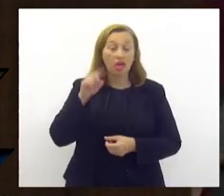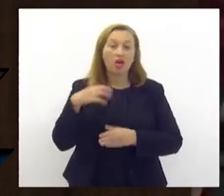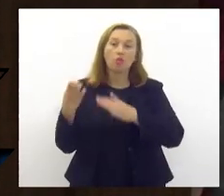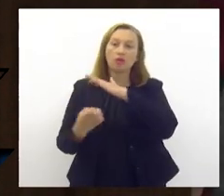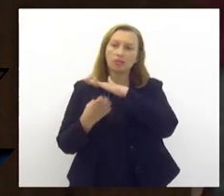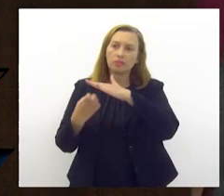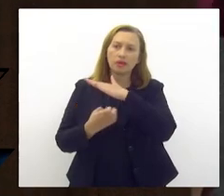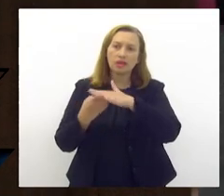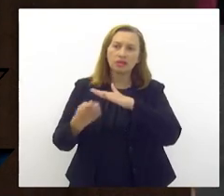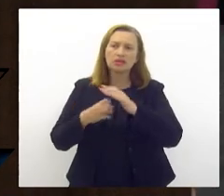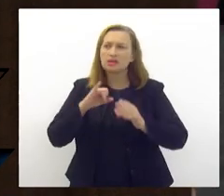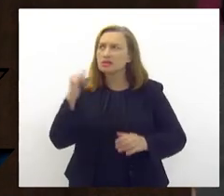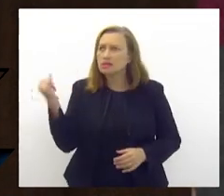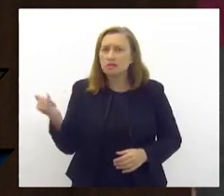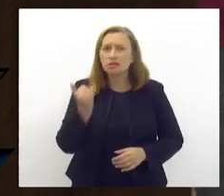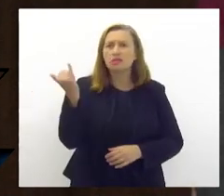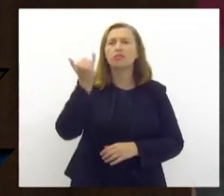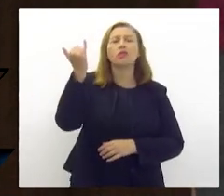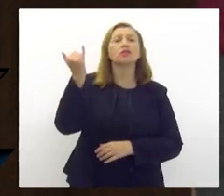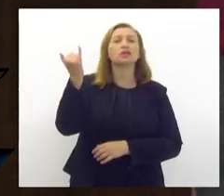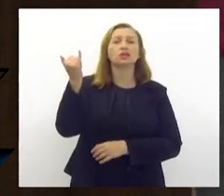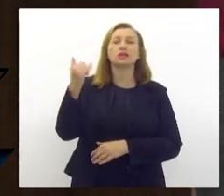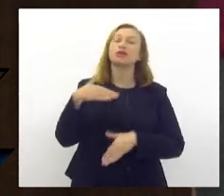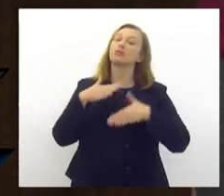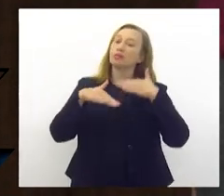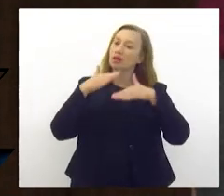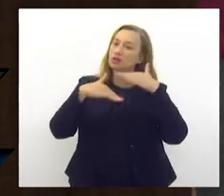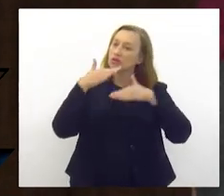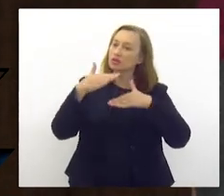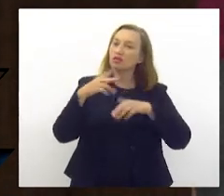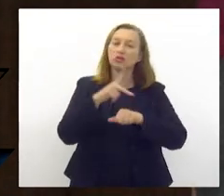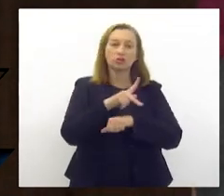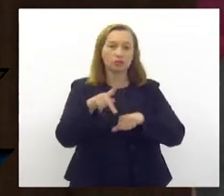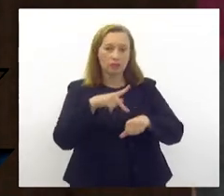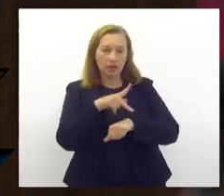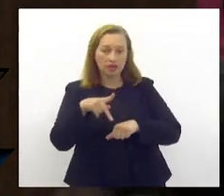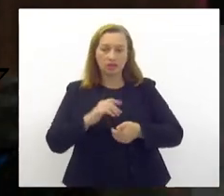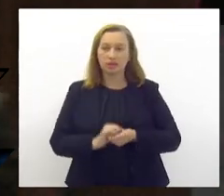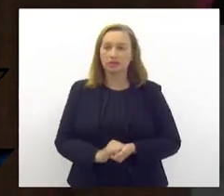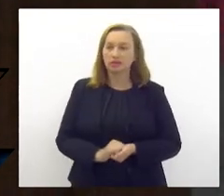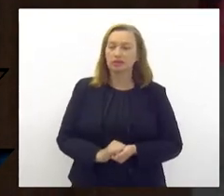empresa importantíssima, não é, para o desenvolvimento do país,